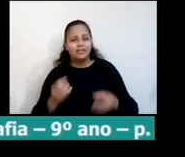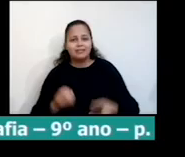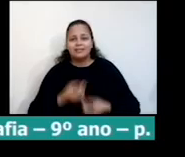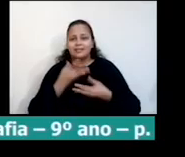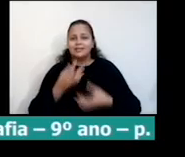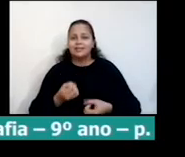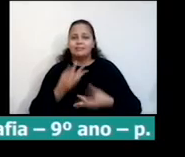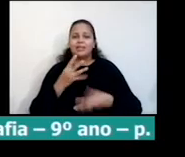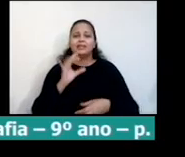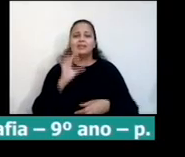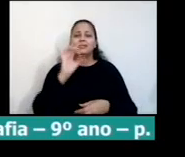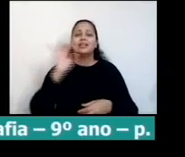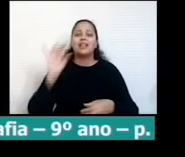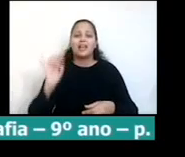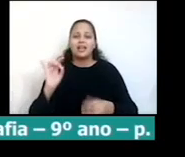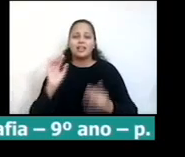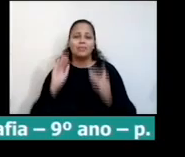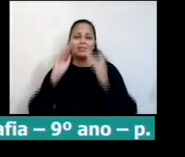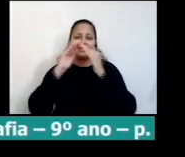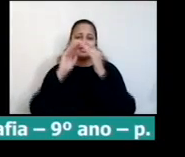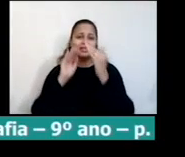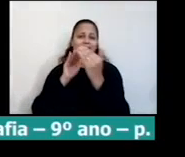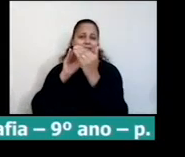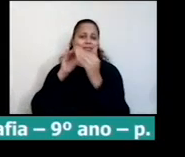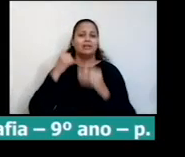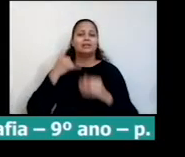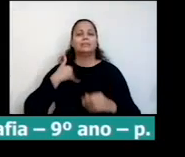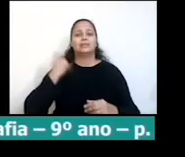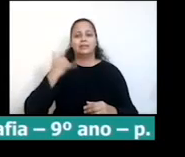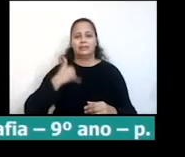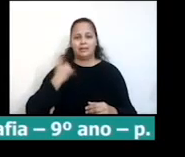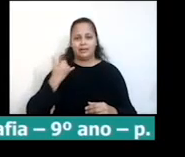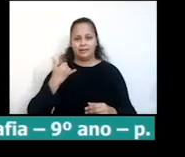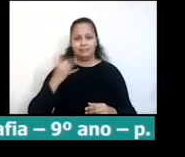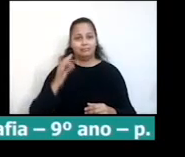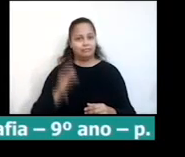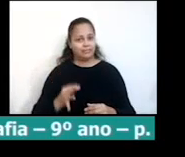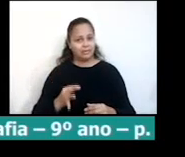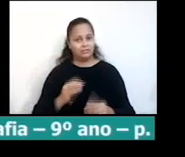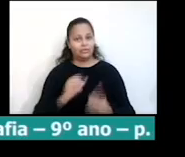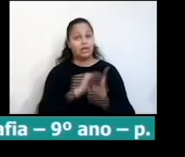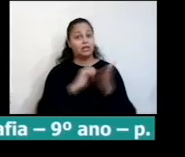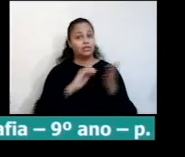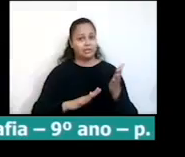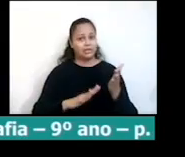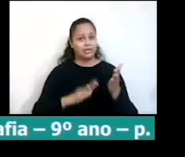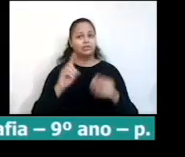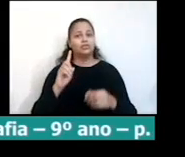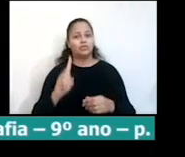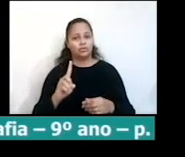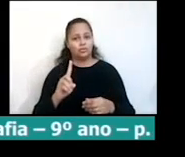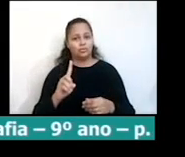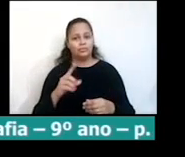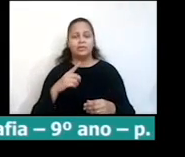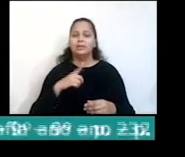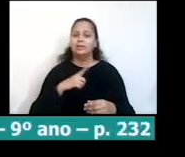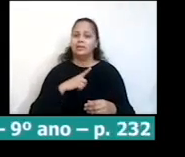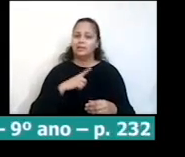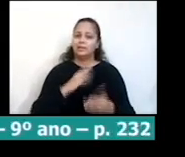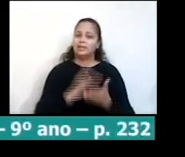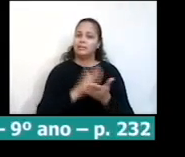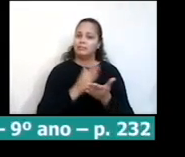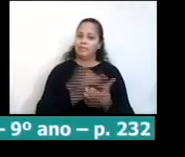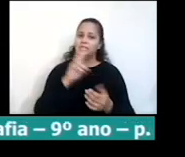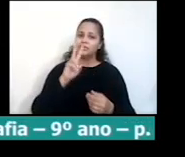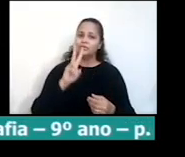em cada uma das pirâmides etárias, certo? Essa é a atividade 1, que a gente tem ela